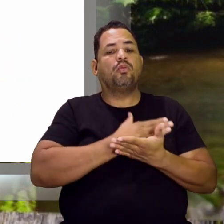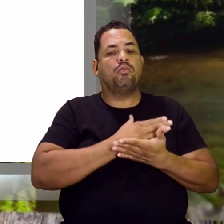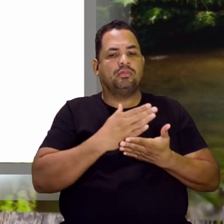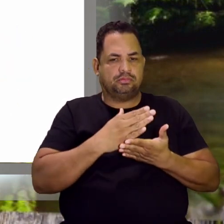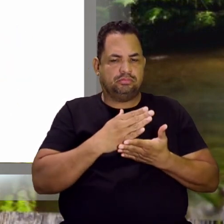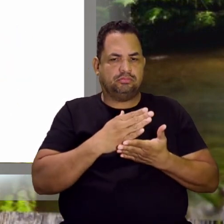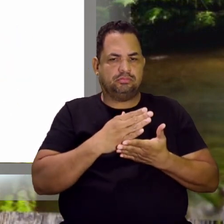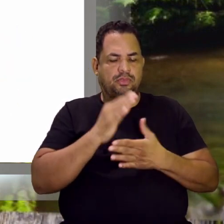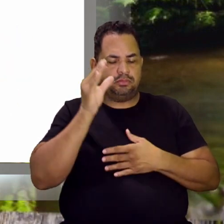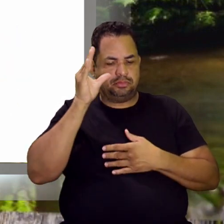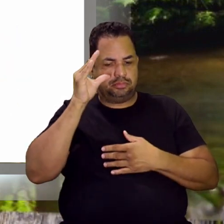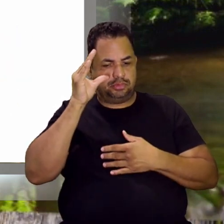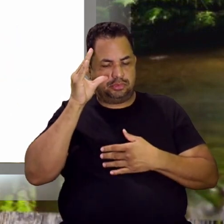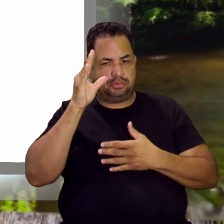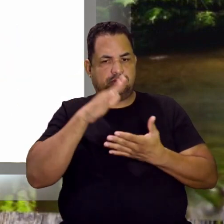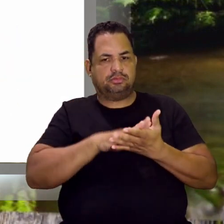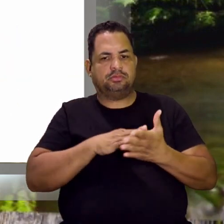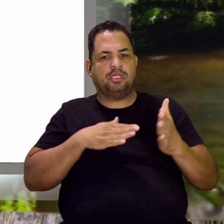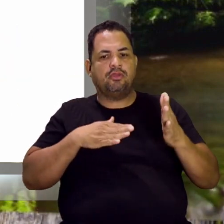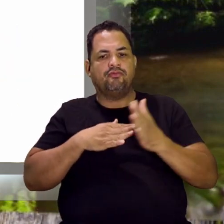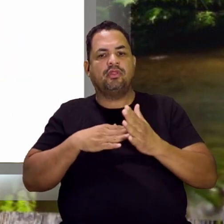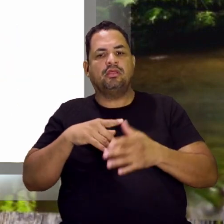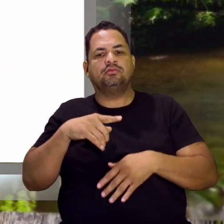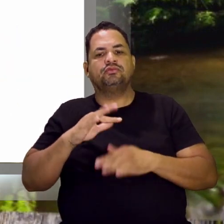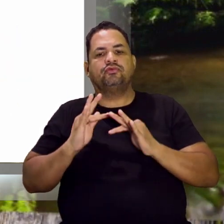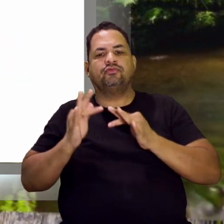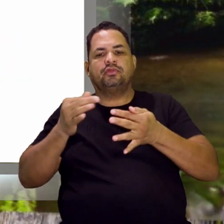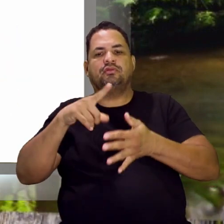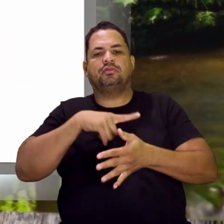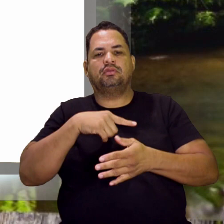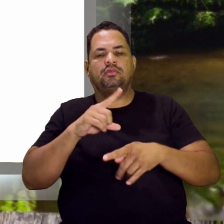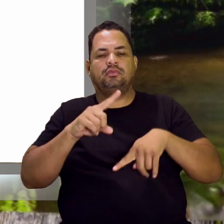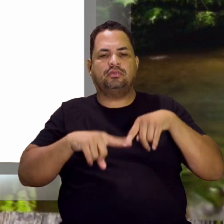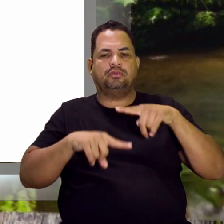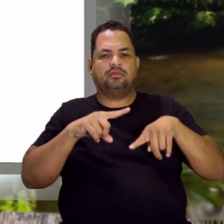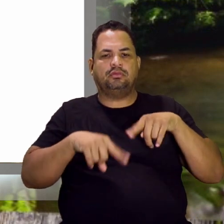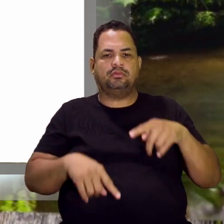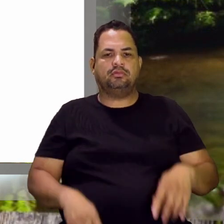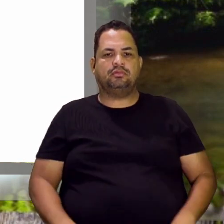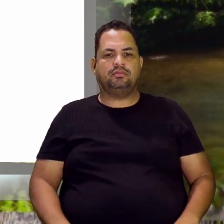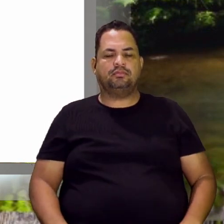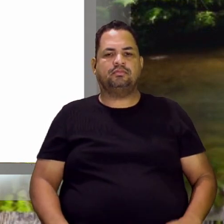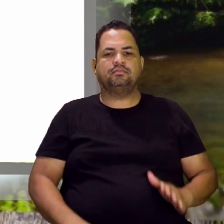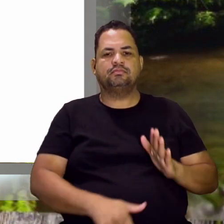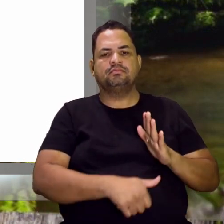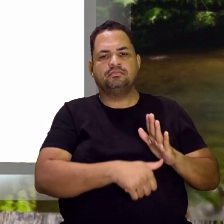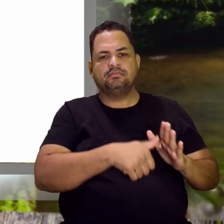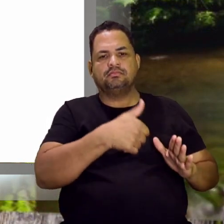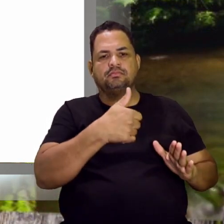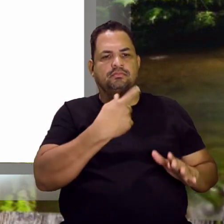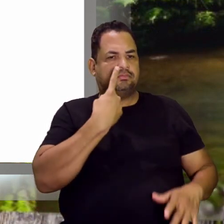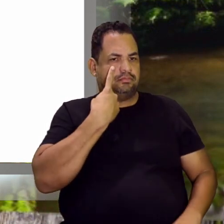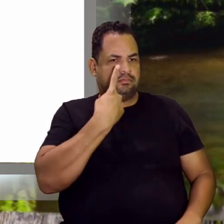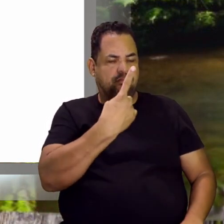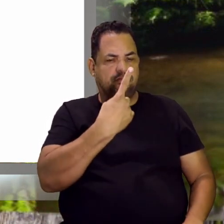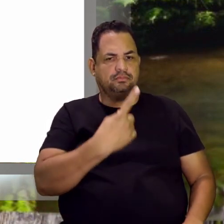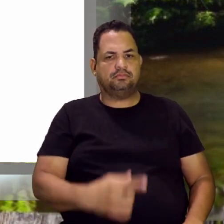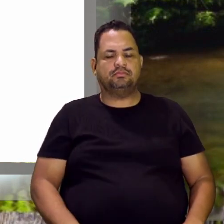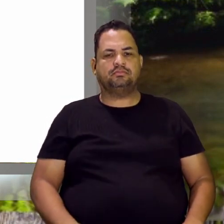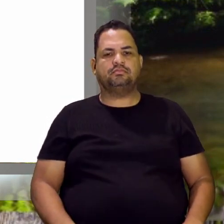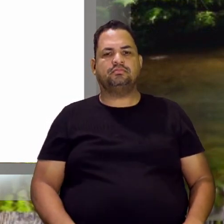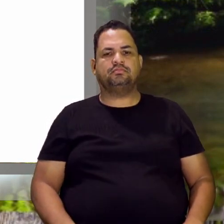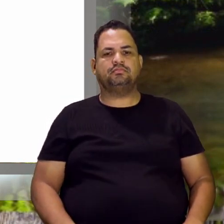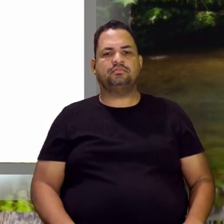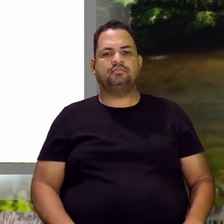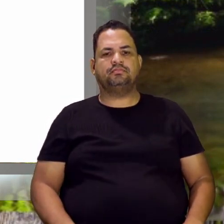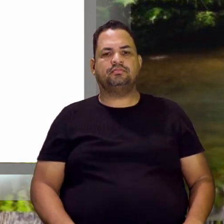essa curiosidade, que eu vou tentar, durante todo esse método, desvendar. Então, o primeiro passo, né, nós temos aqui